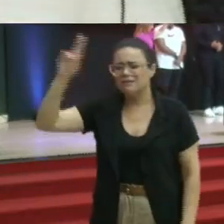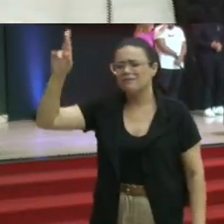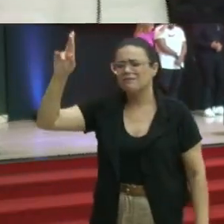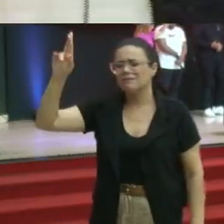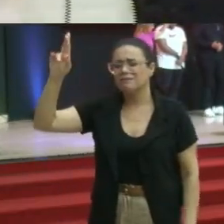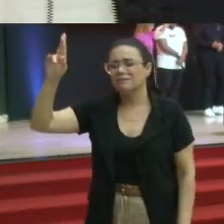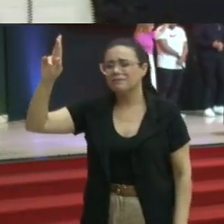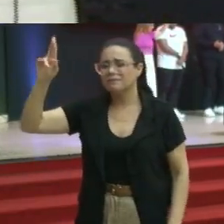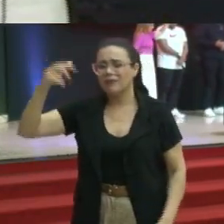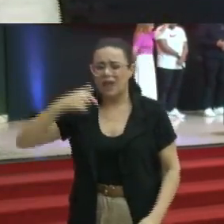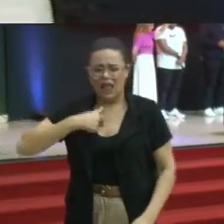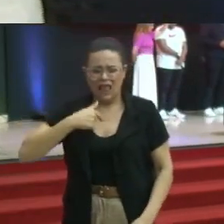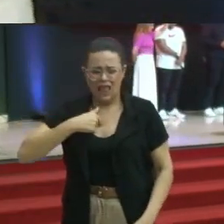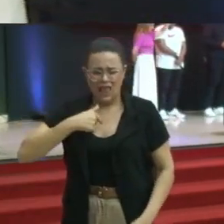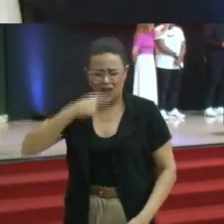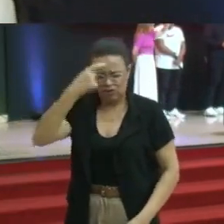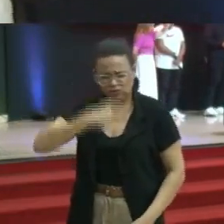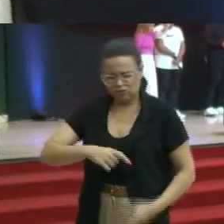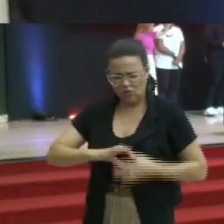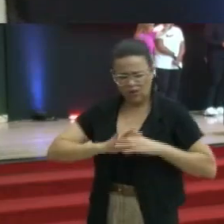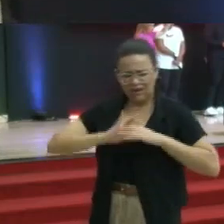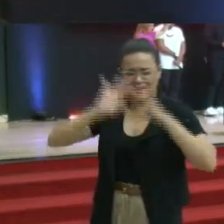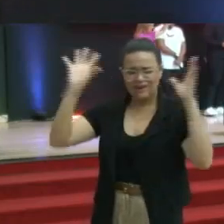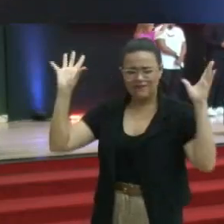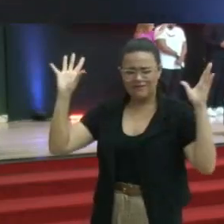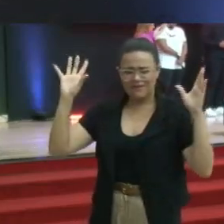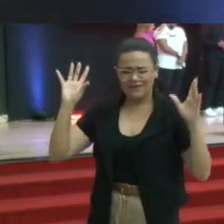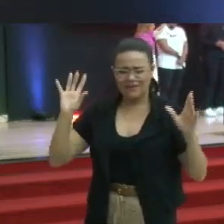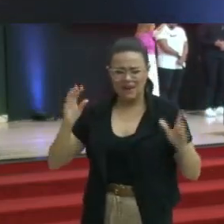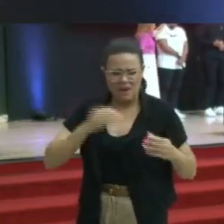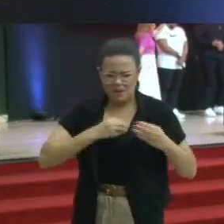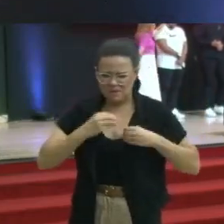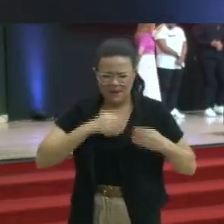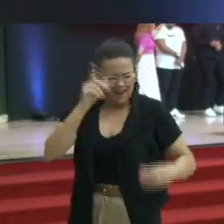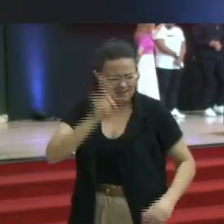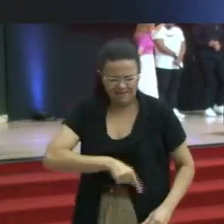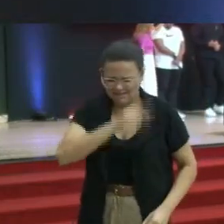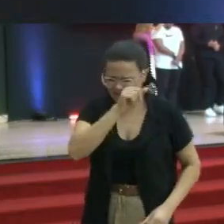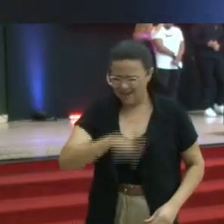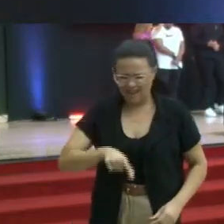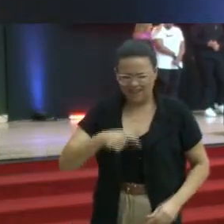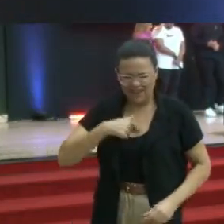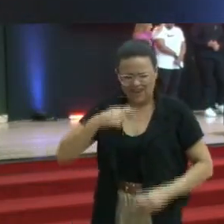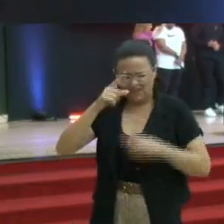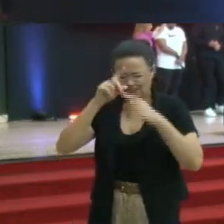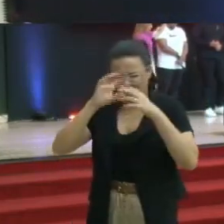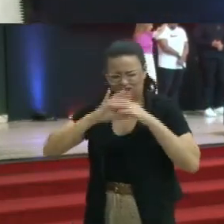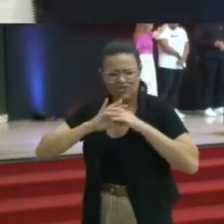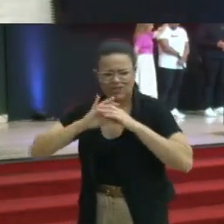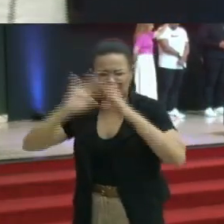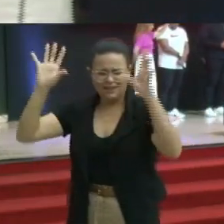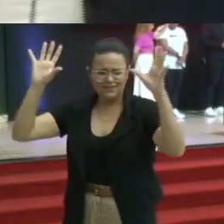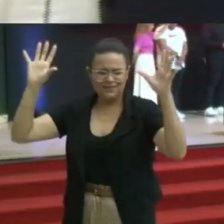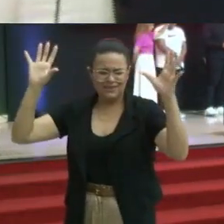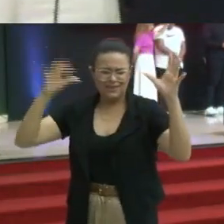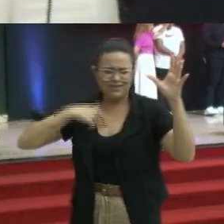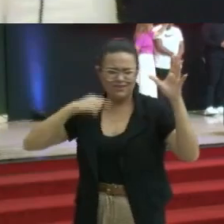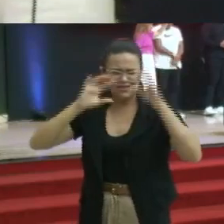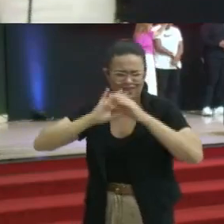sou livre. Diga: está pago, está cancelado. Vamos, diga: eu sou livre. Vamos, diga: eu sou